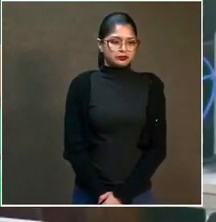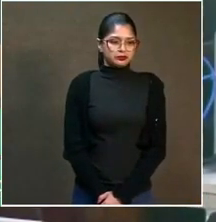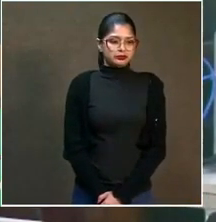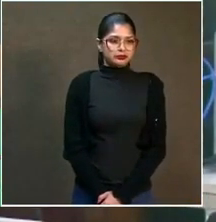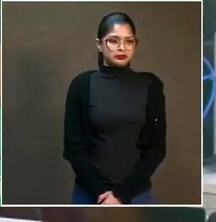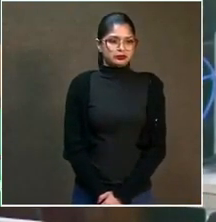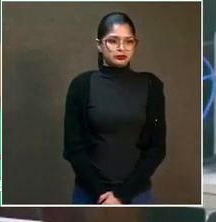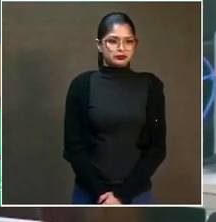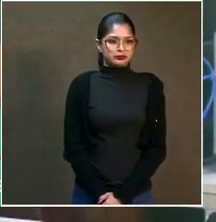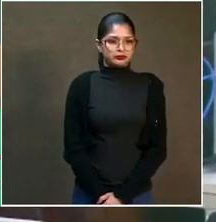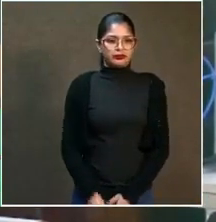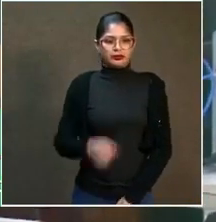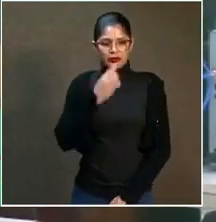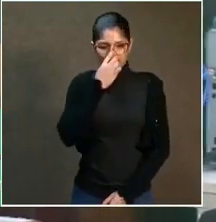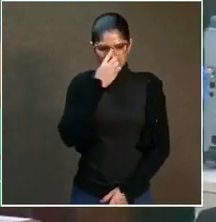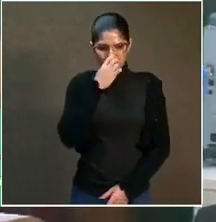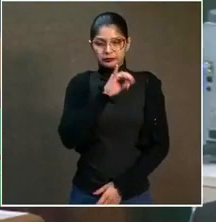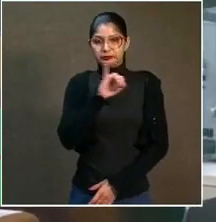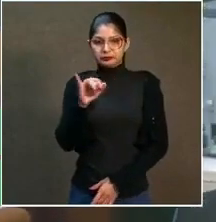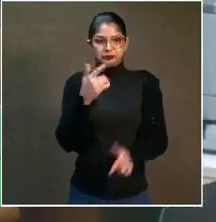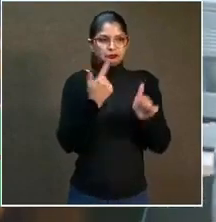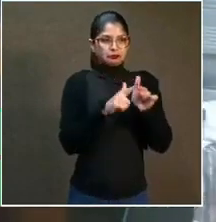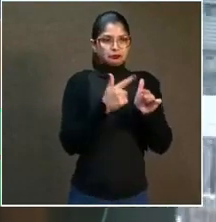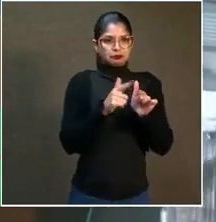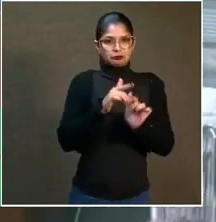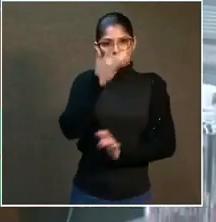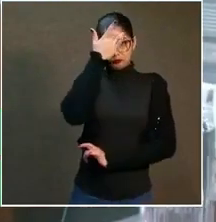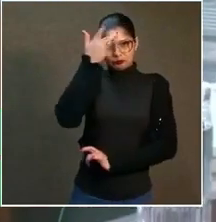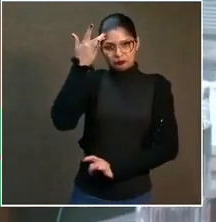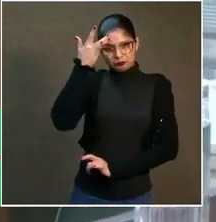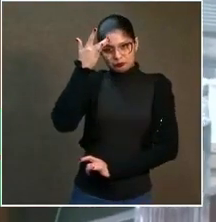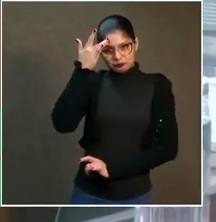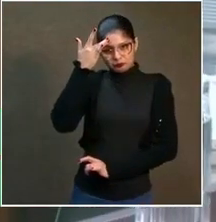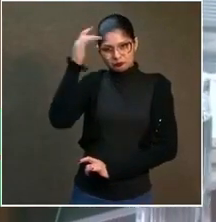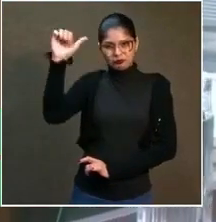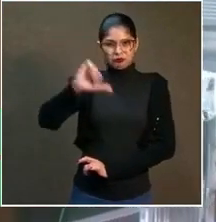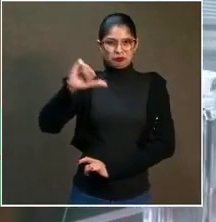Ela, com a saúde mental completamente abalado,